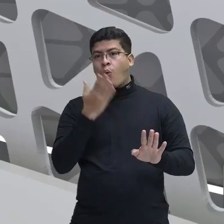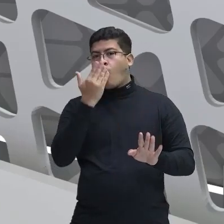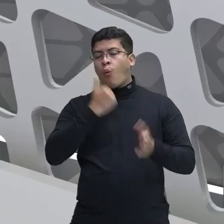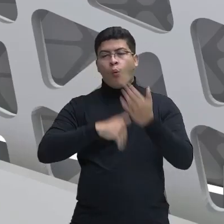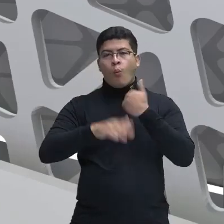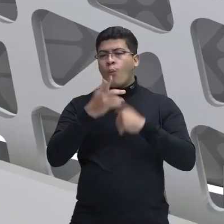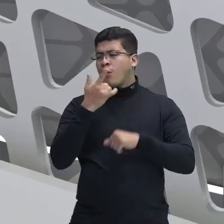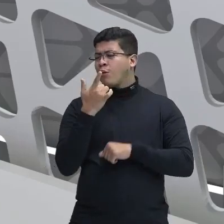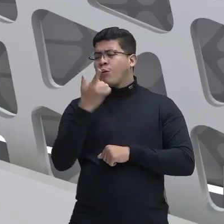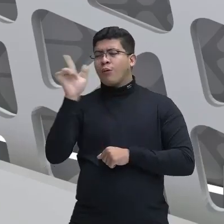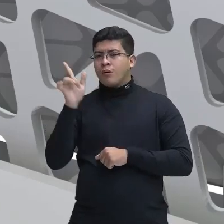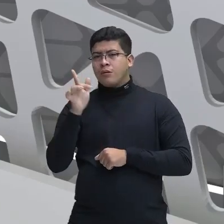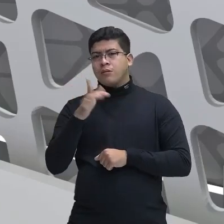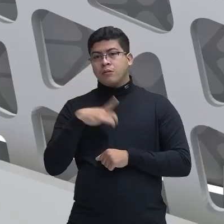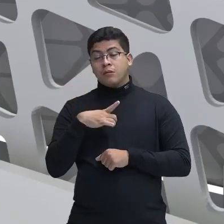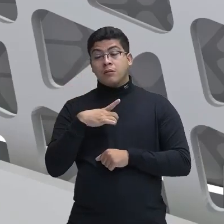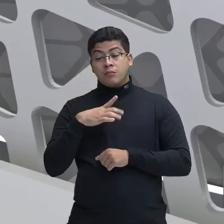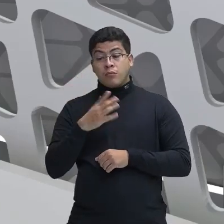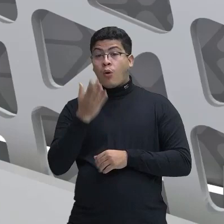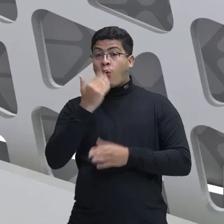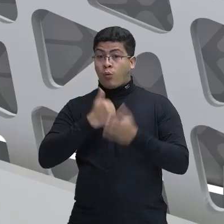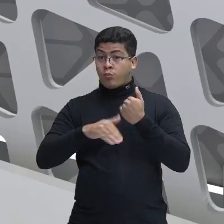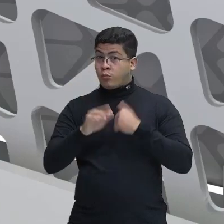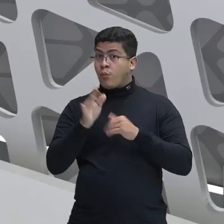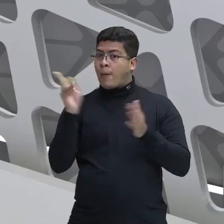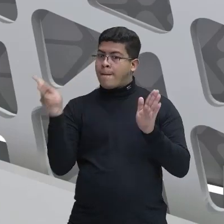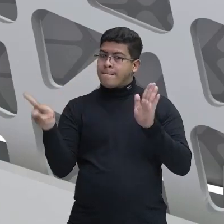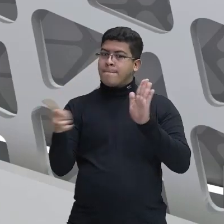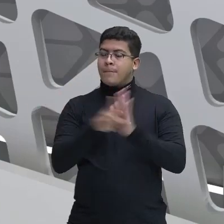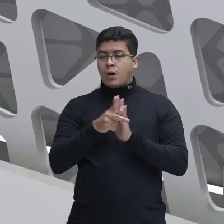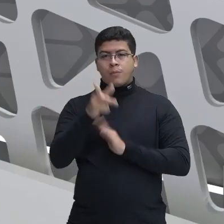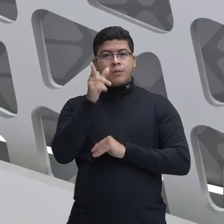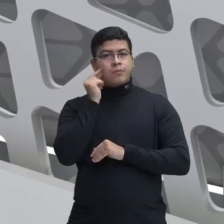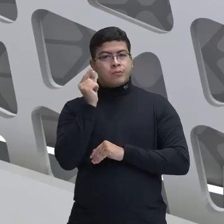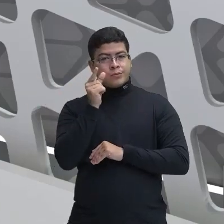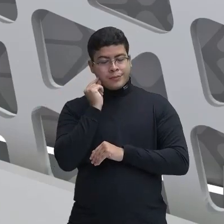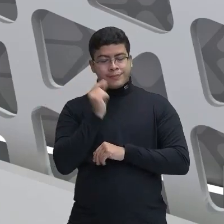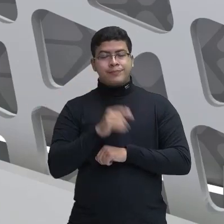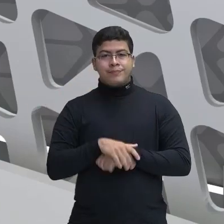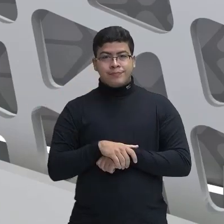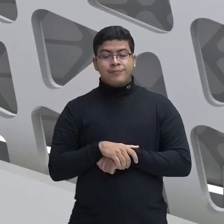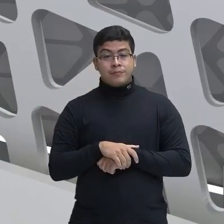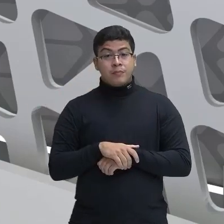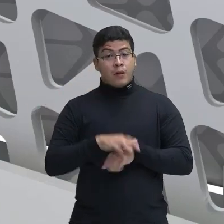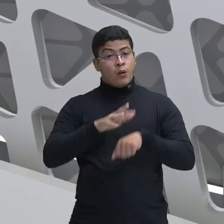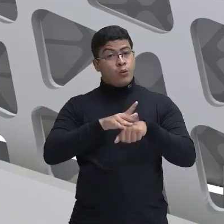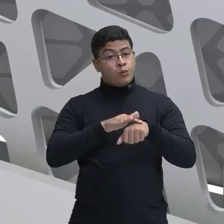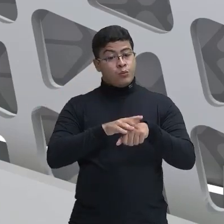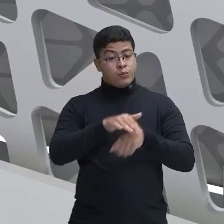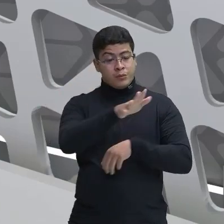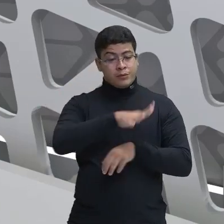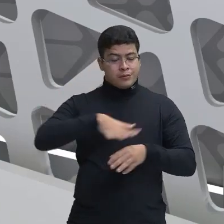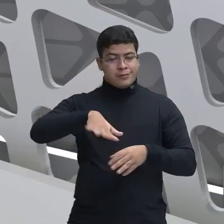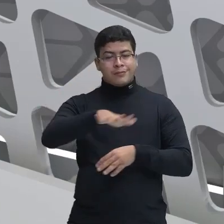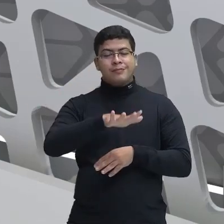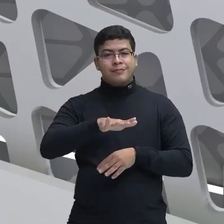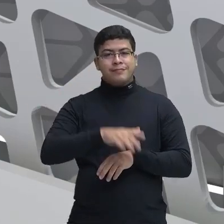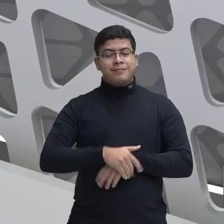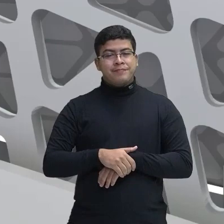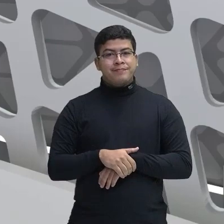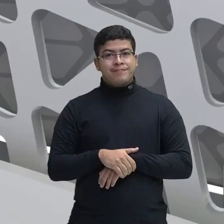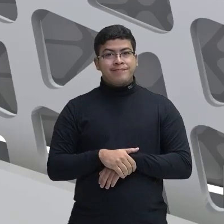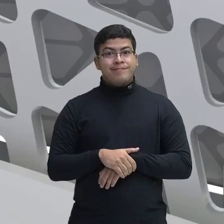de comidas cruas, né, além da sua ração, tá? Então, são doenças relacionadas aí a esses parasitas. E